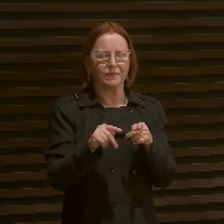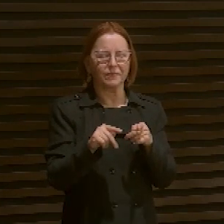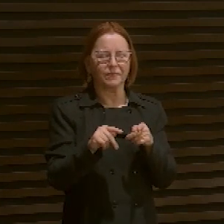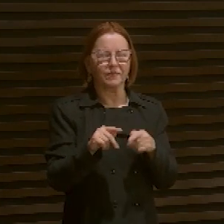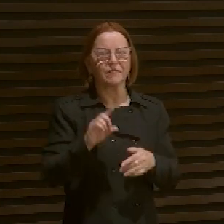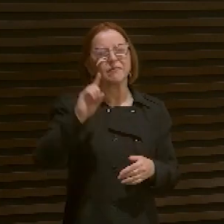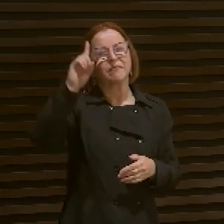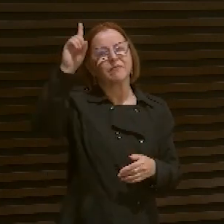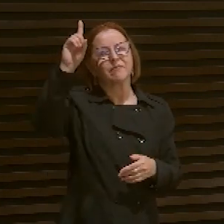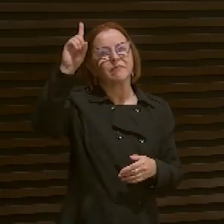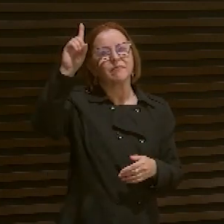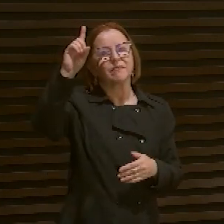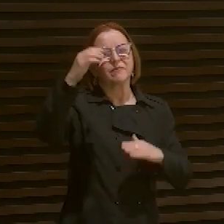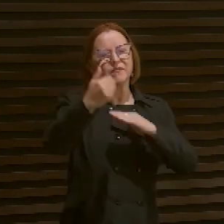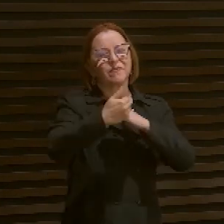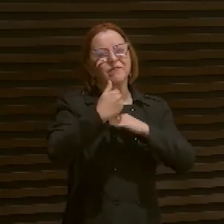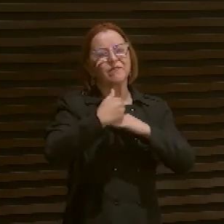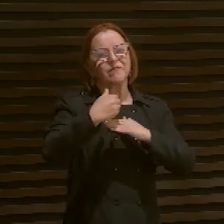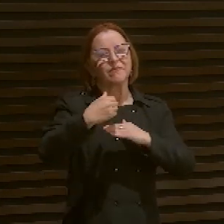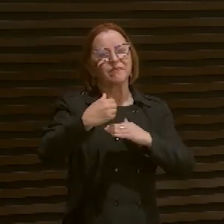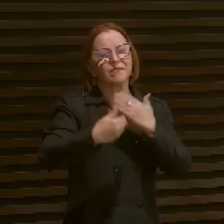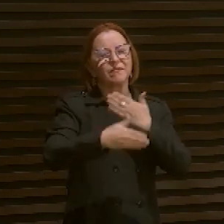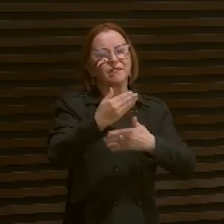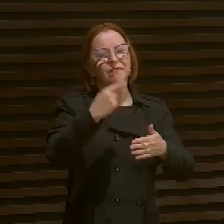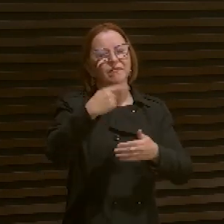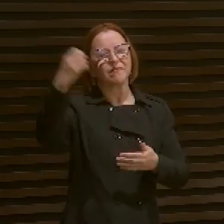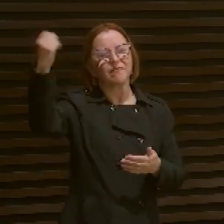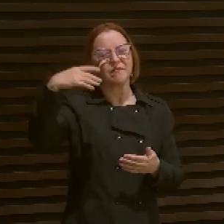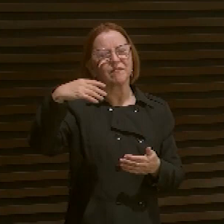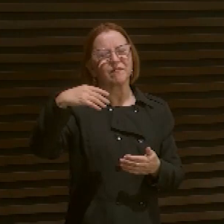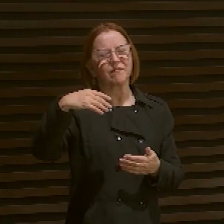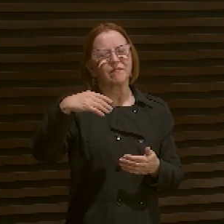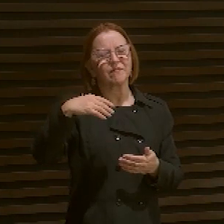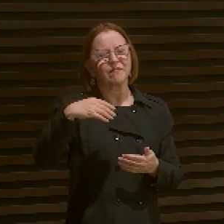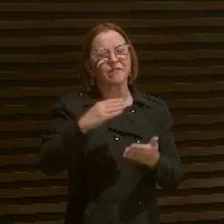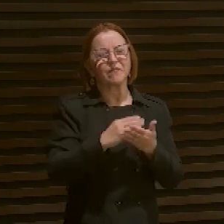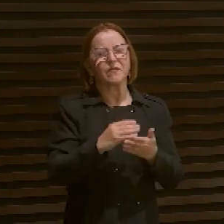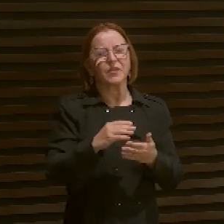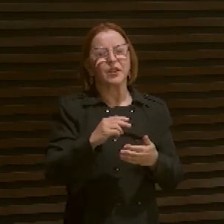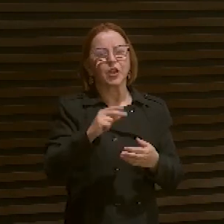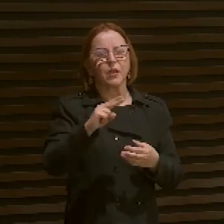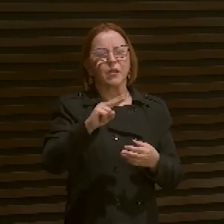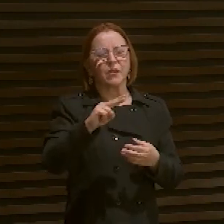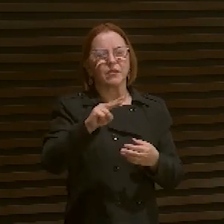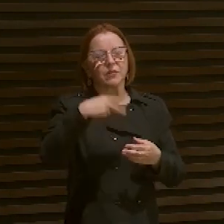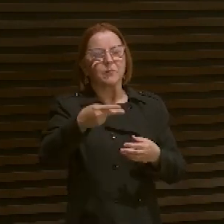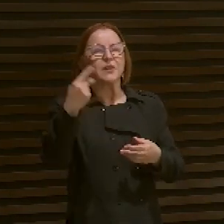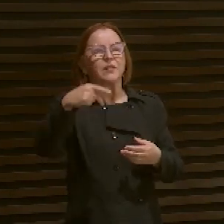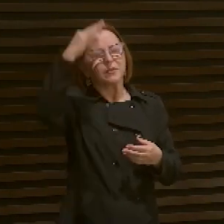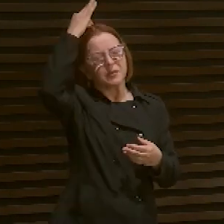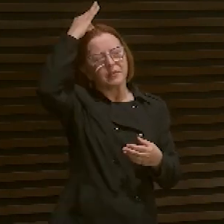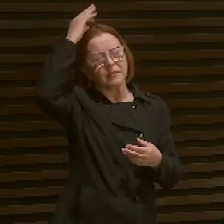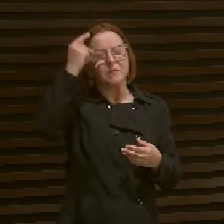tu nos visites graciosamente com uma porção dobrada do teu Espírito, para que ao final